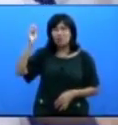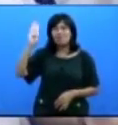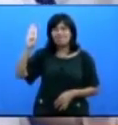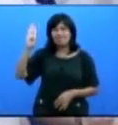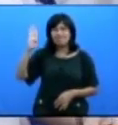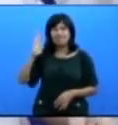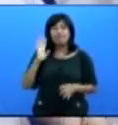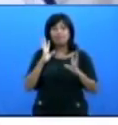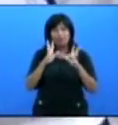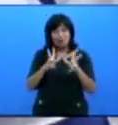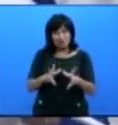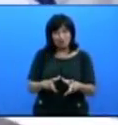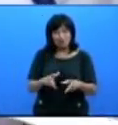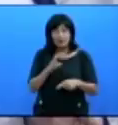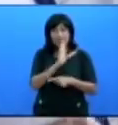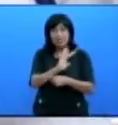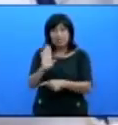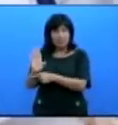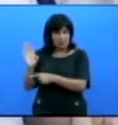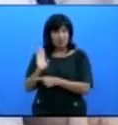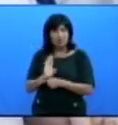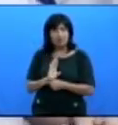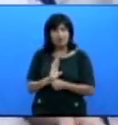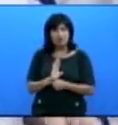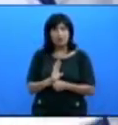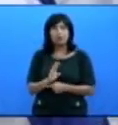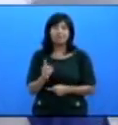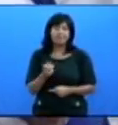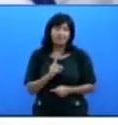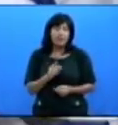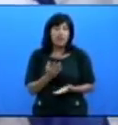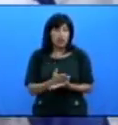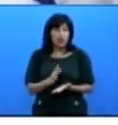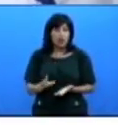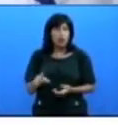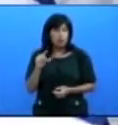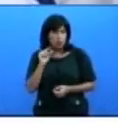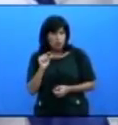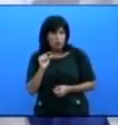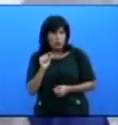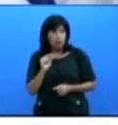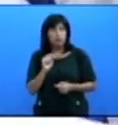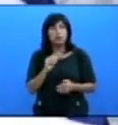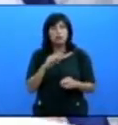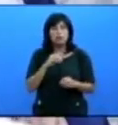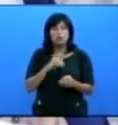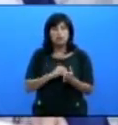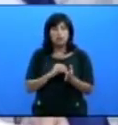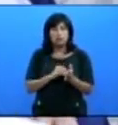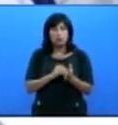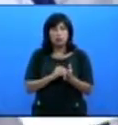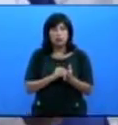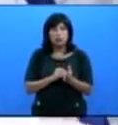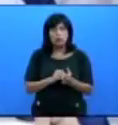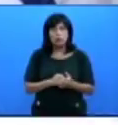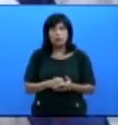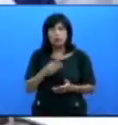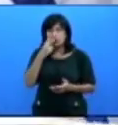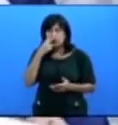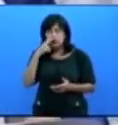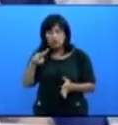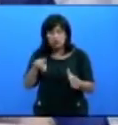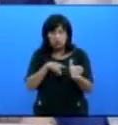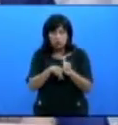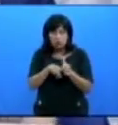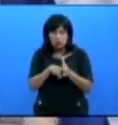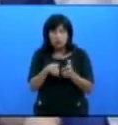que contribuiu. Nosso trabalho ainda não terminou. Nós continuamos vigilantes, acompanhando até que